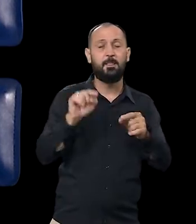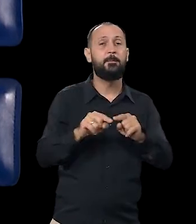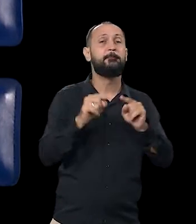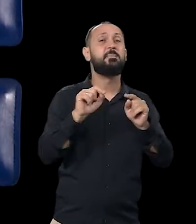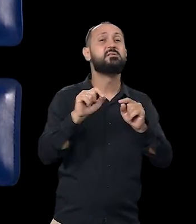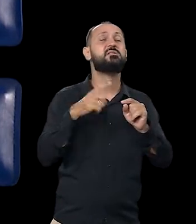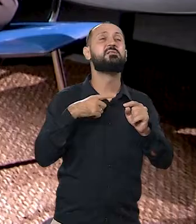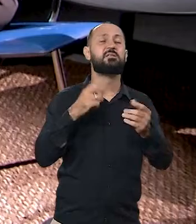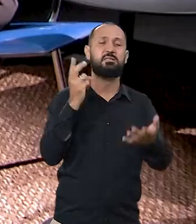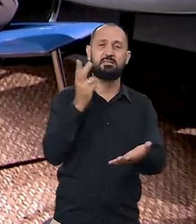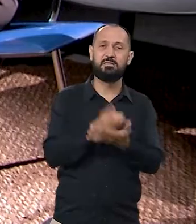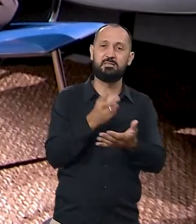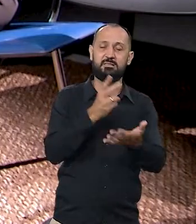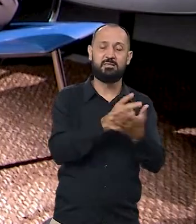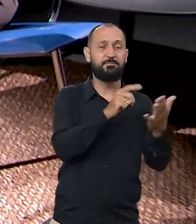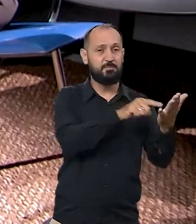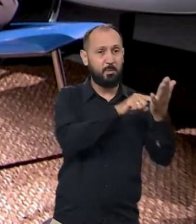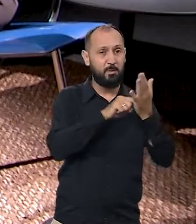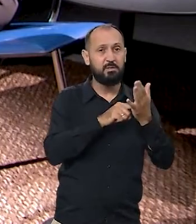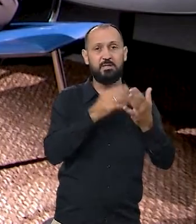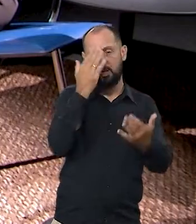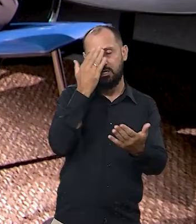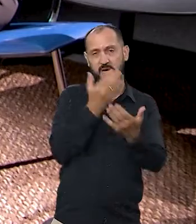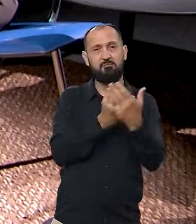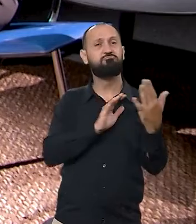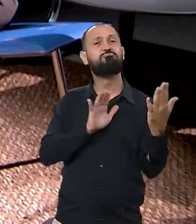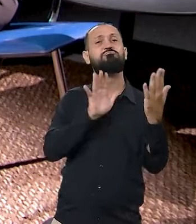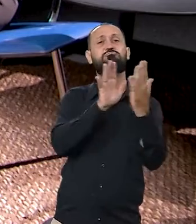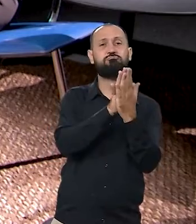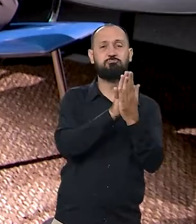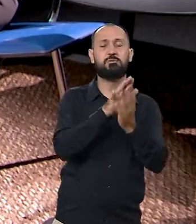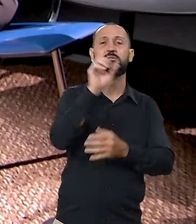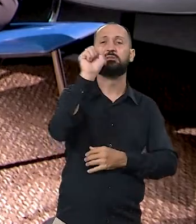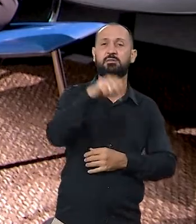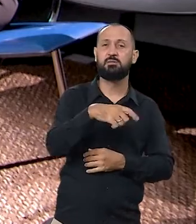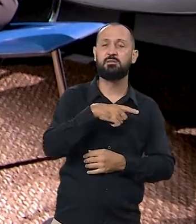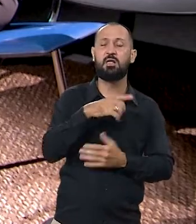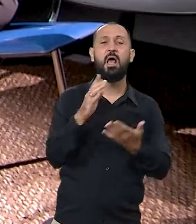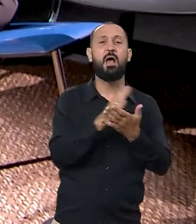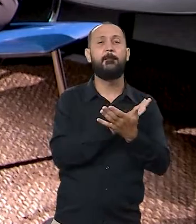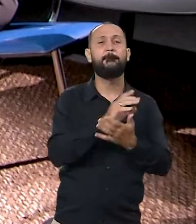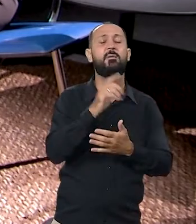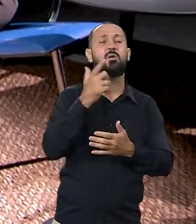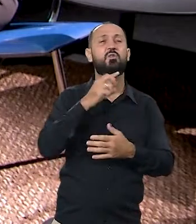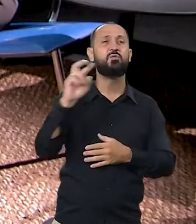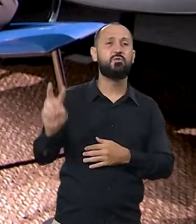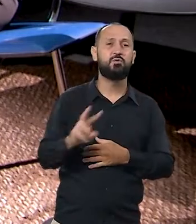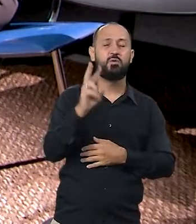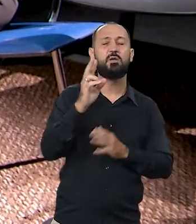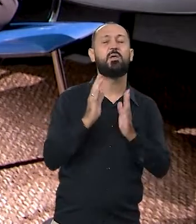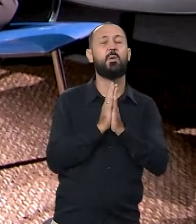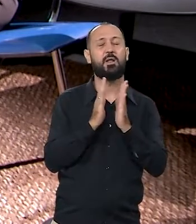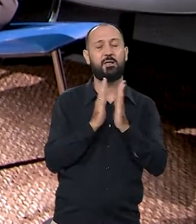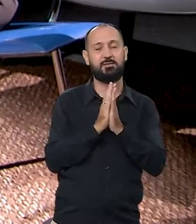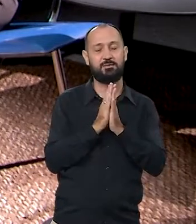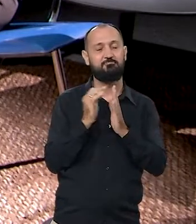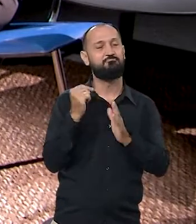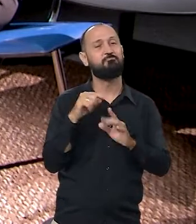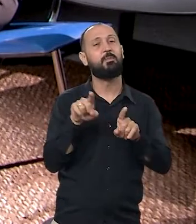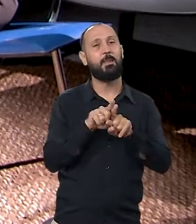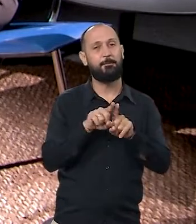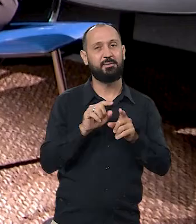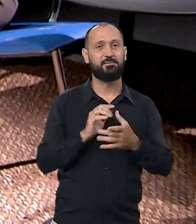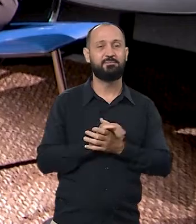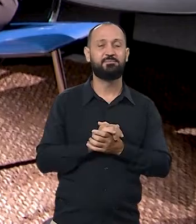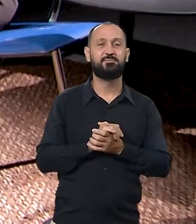eles são inerentes a isso, né? Mas todas as vezes que eles se apresentam a gente encara de frente, conta com pessoas